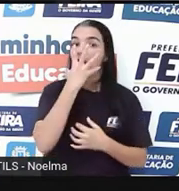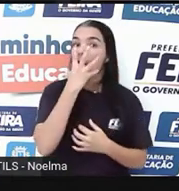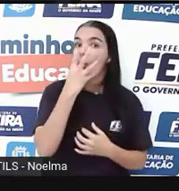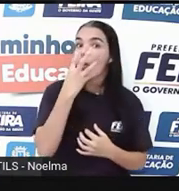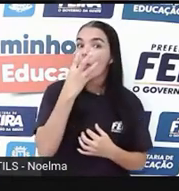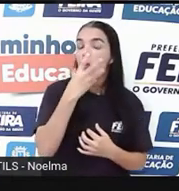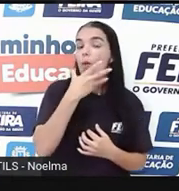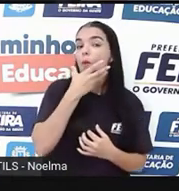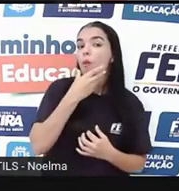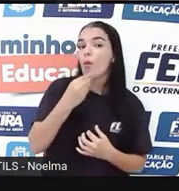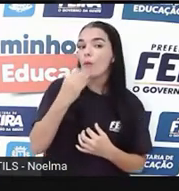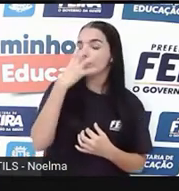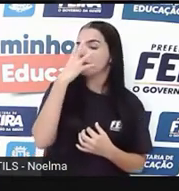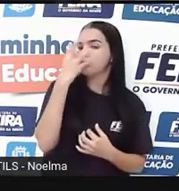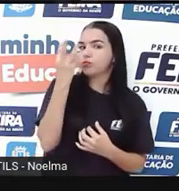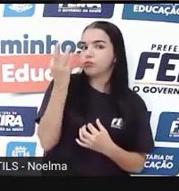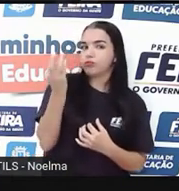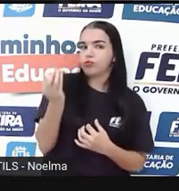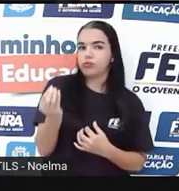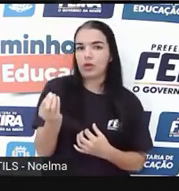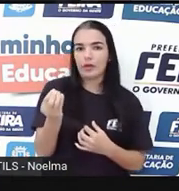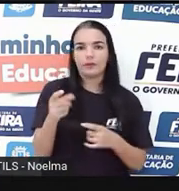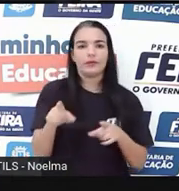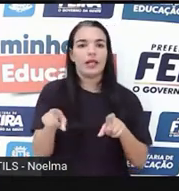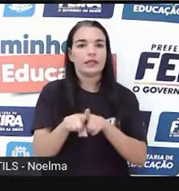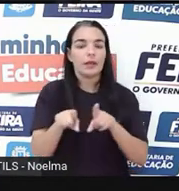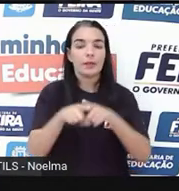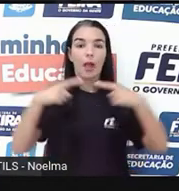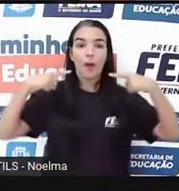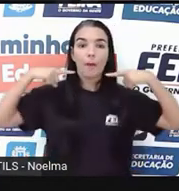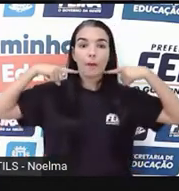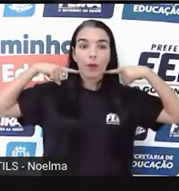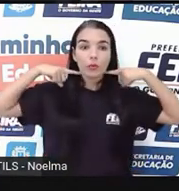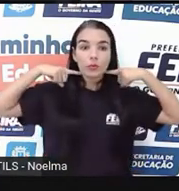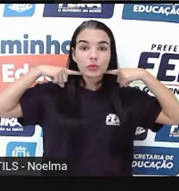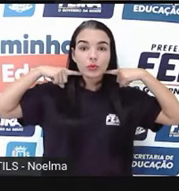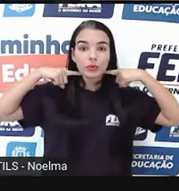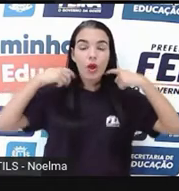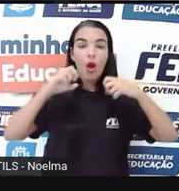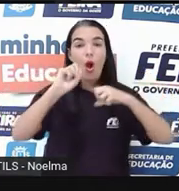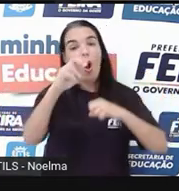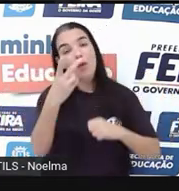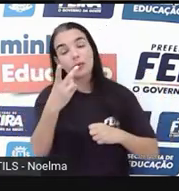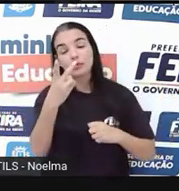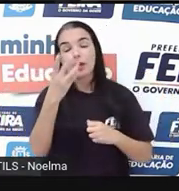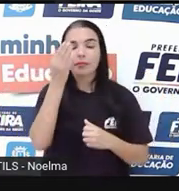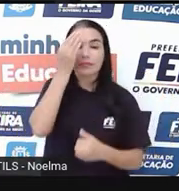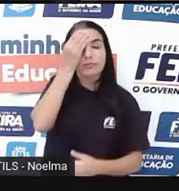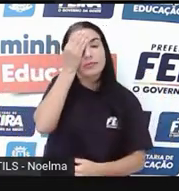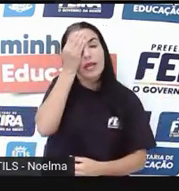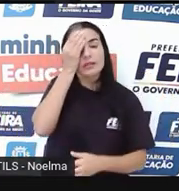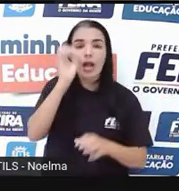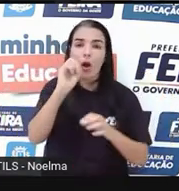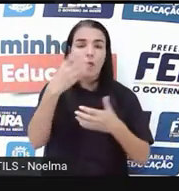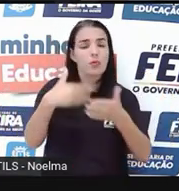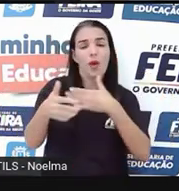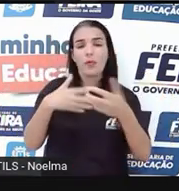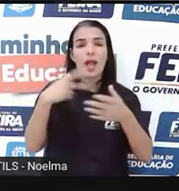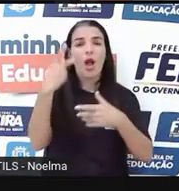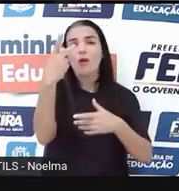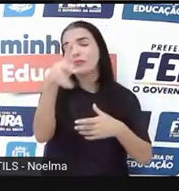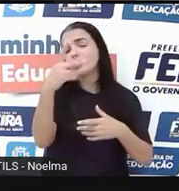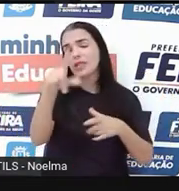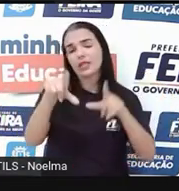o goblin, que é uma espécie de duende, ou um monstro, ou um pirata, ou qualquer outra fantasia que